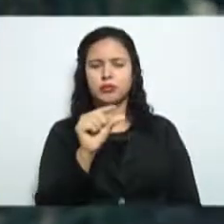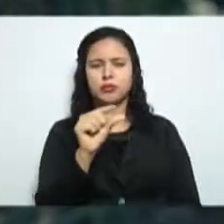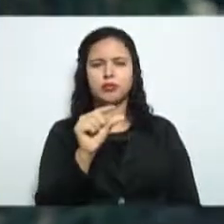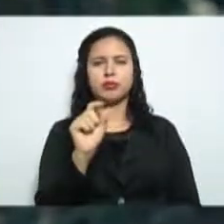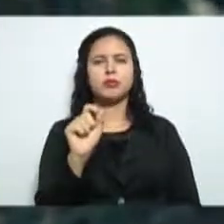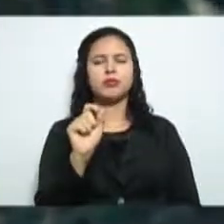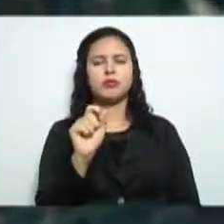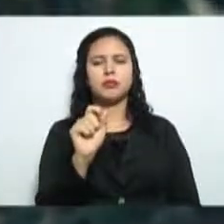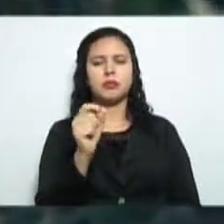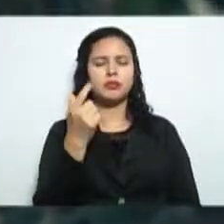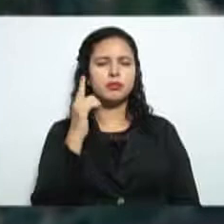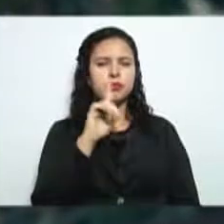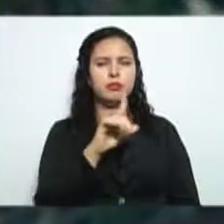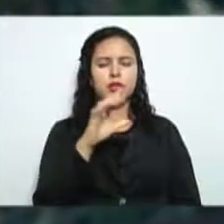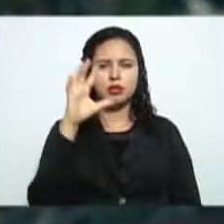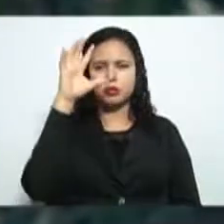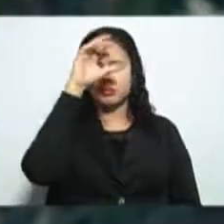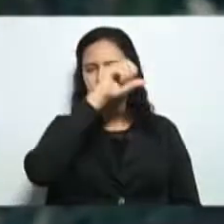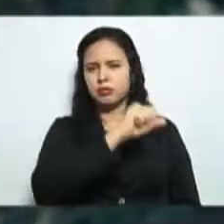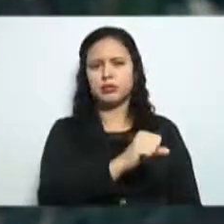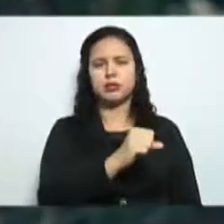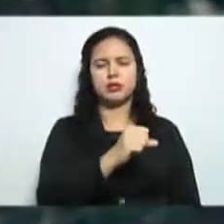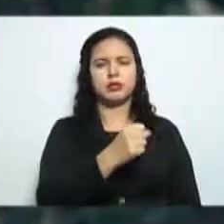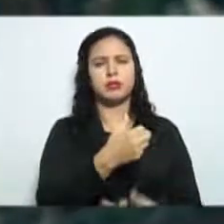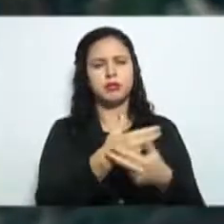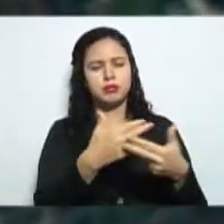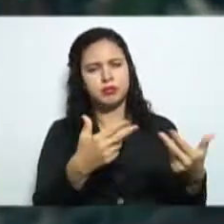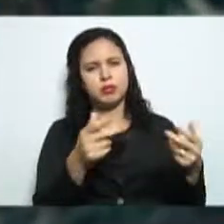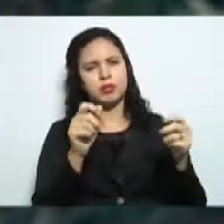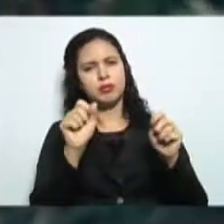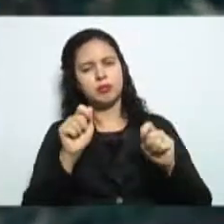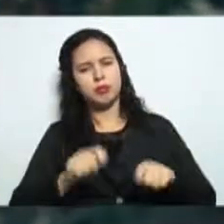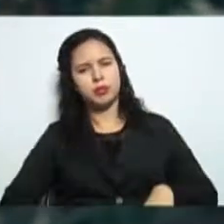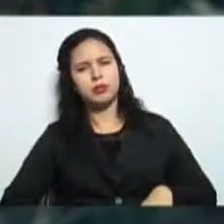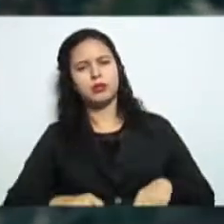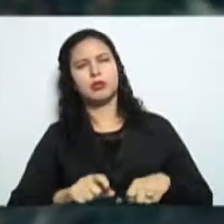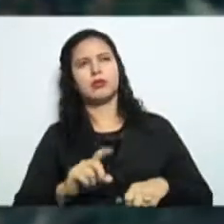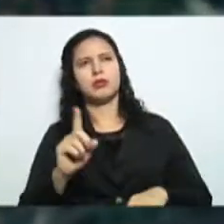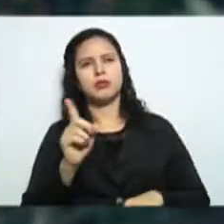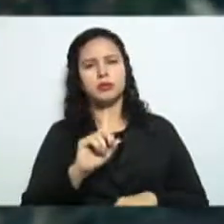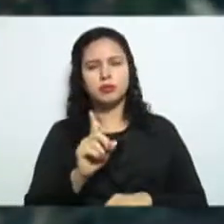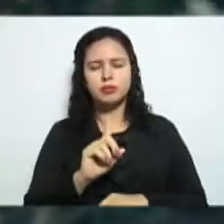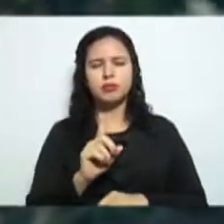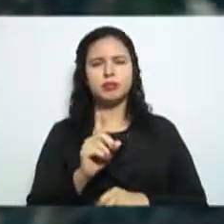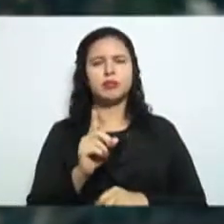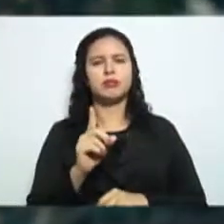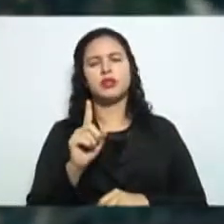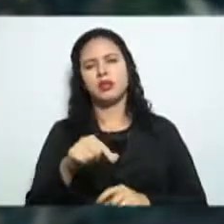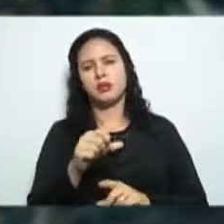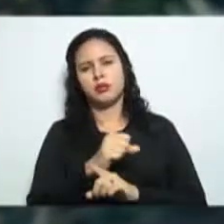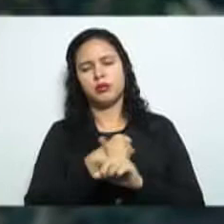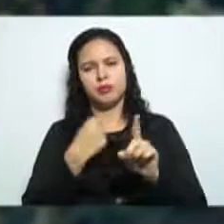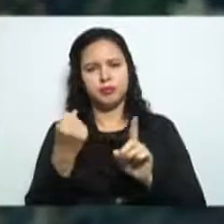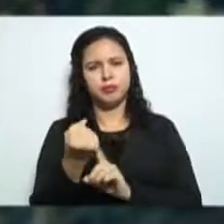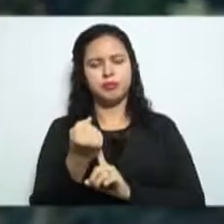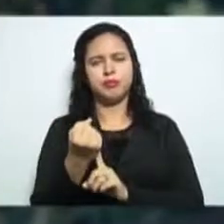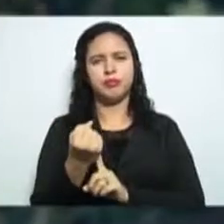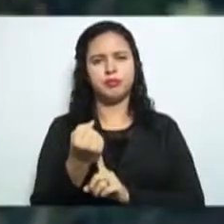para aprender as coisas, o que deveria, a cultura, uma questão social. Eu